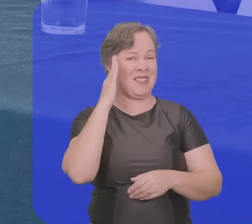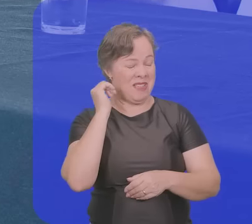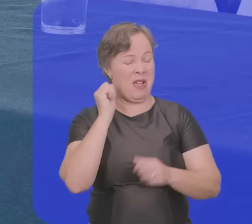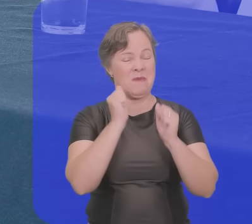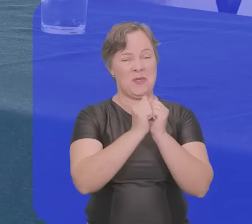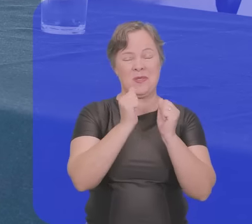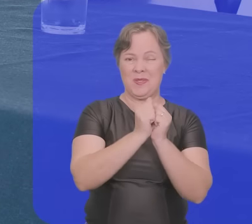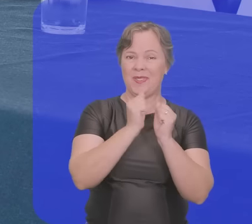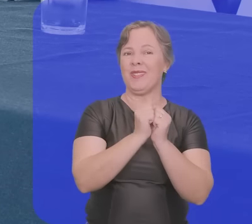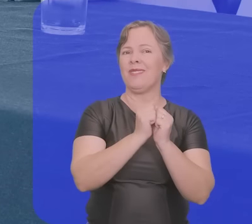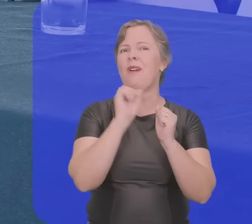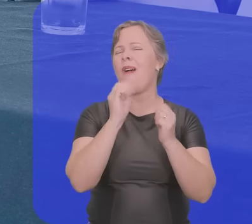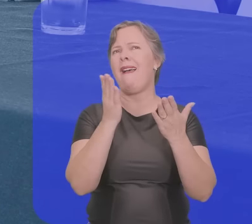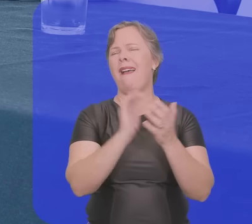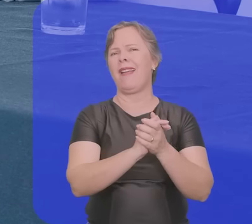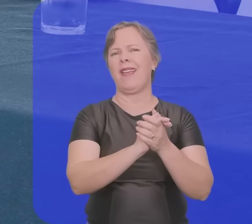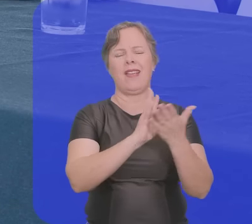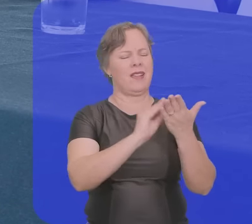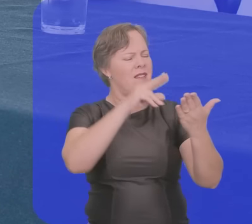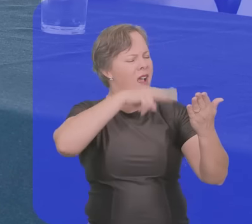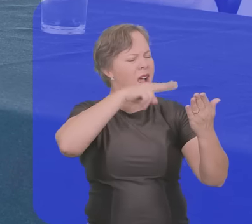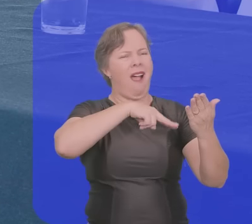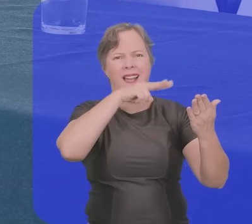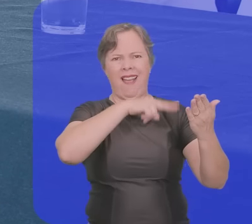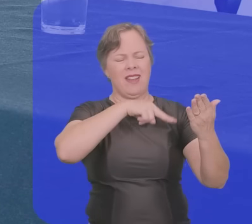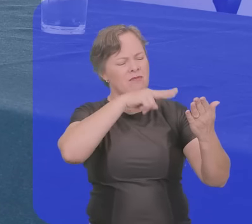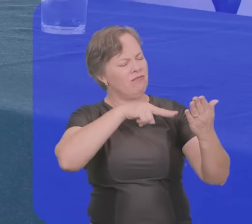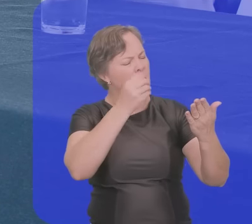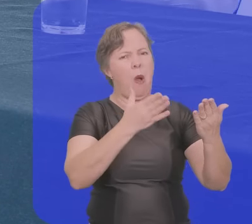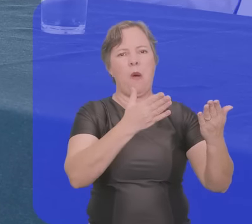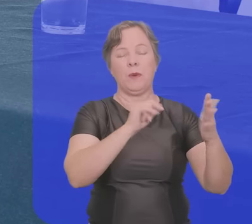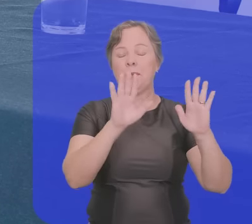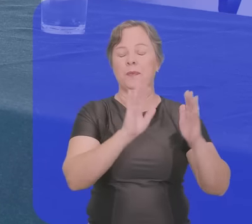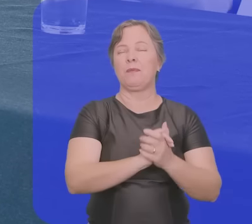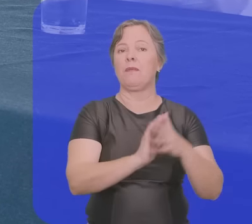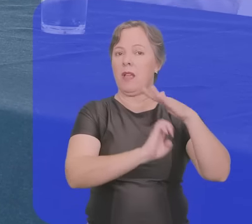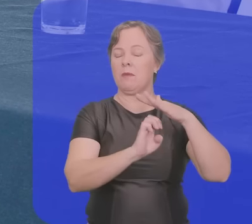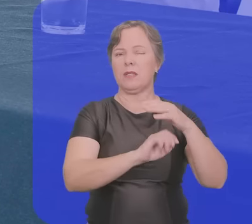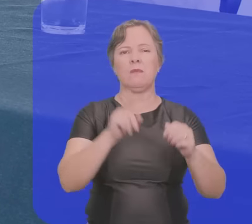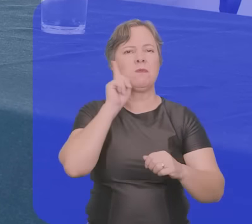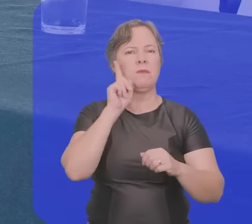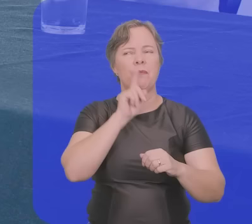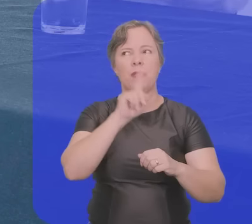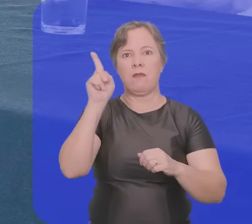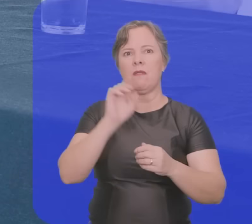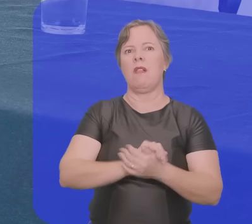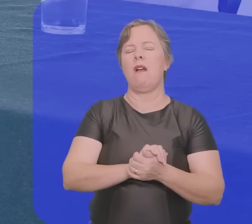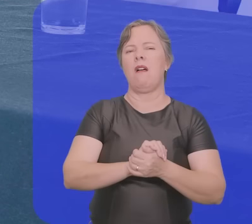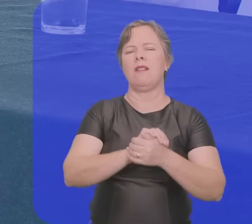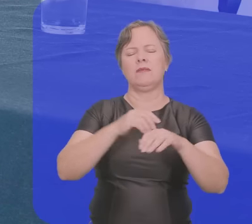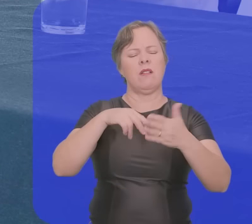né? Então os dados também são dessa maneira, né? Os dados eles ficam espalhados dentro da organização de